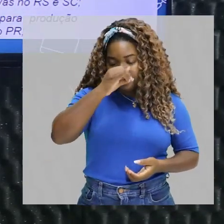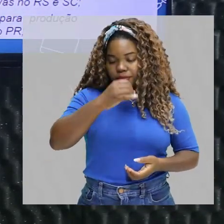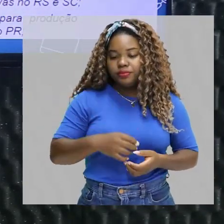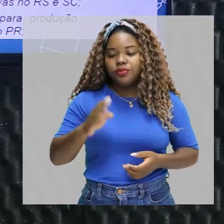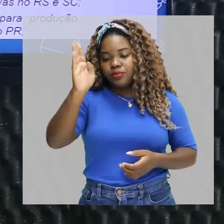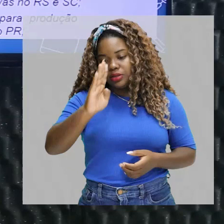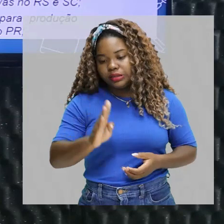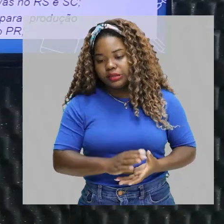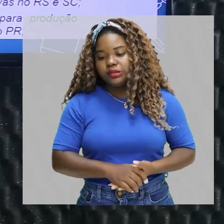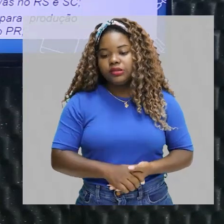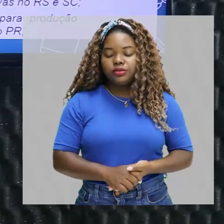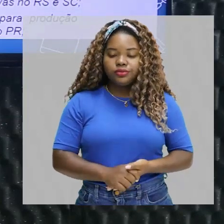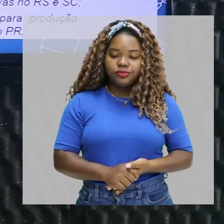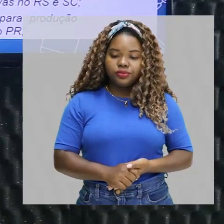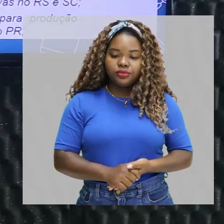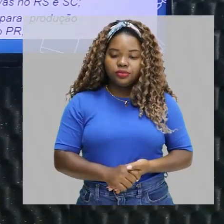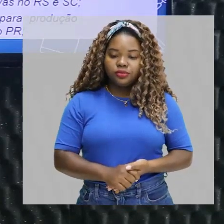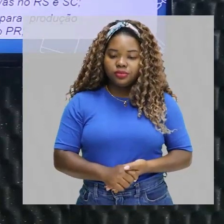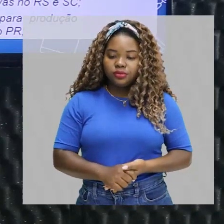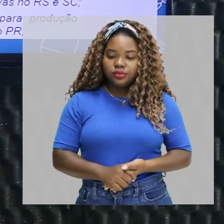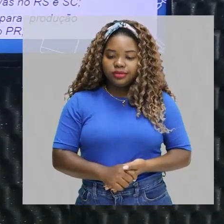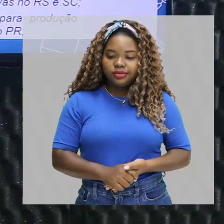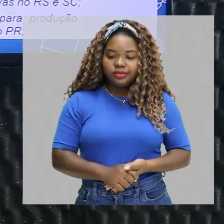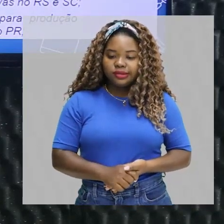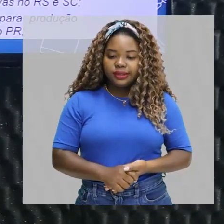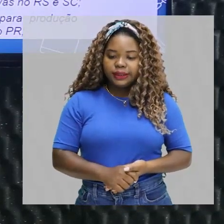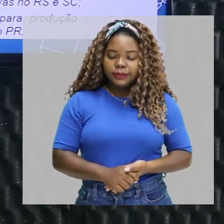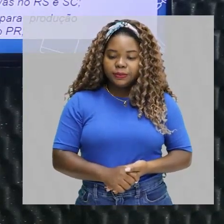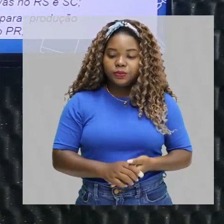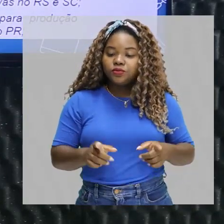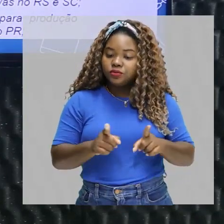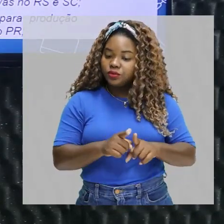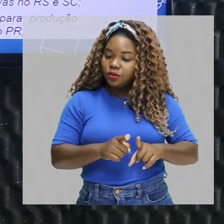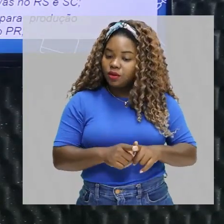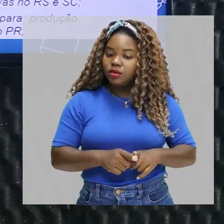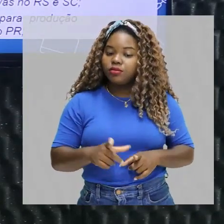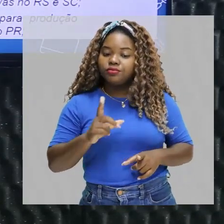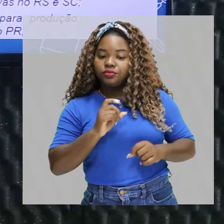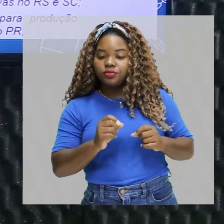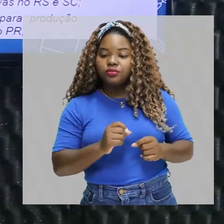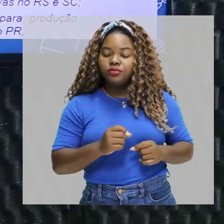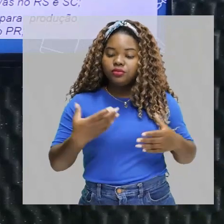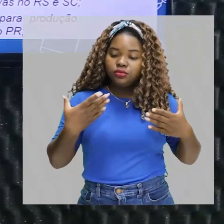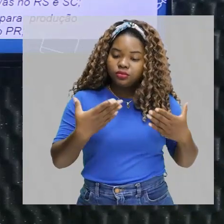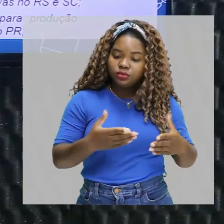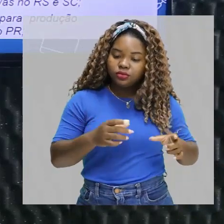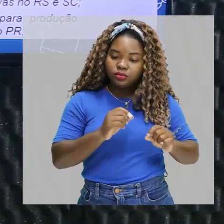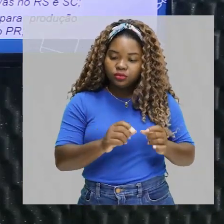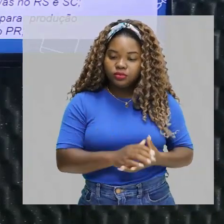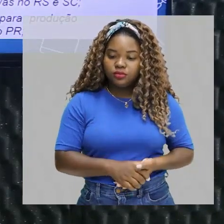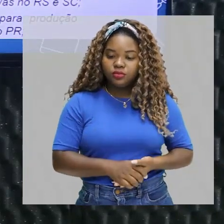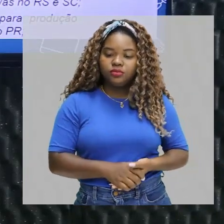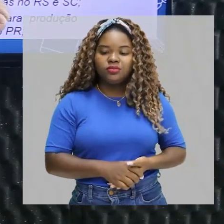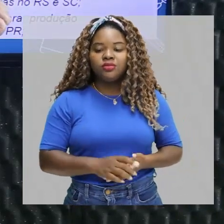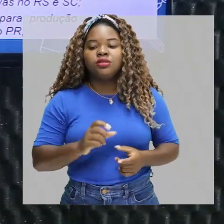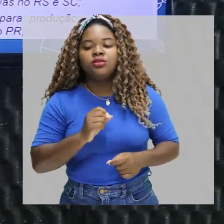Tá certo que ficam no Estado de Santa Catarina até ali um grande destaque Tá certo esta região também ela vai ter um grande destaque na produção por